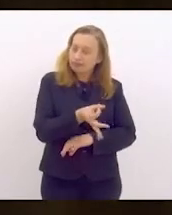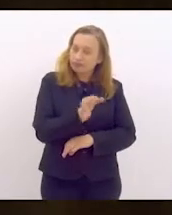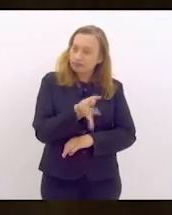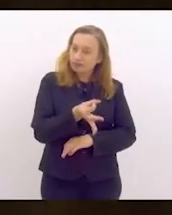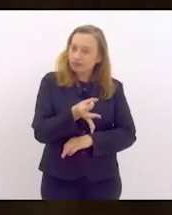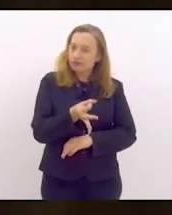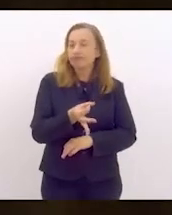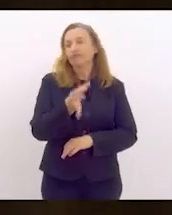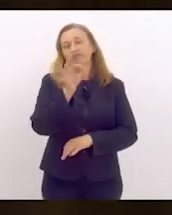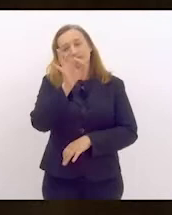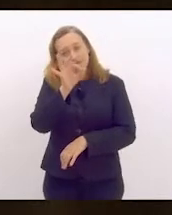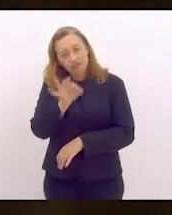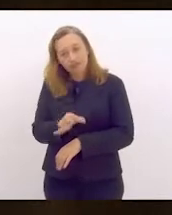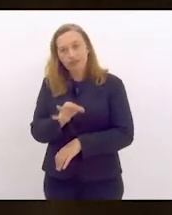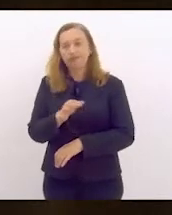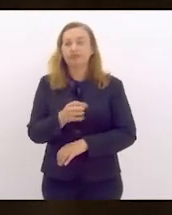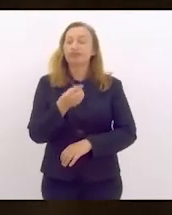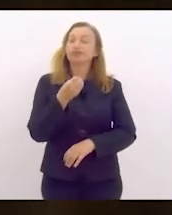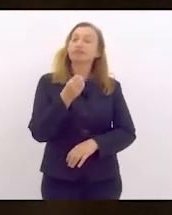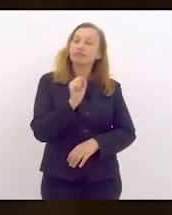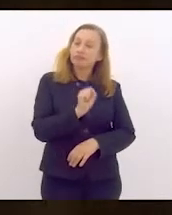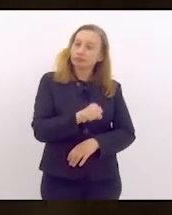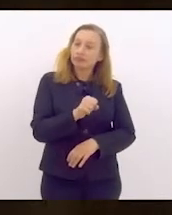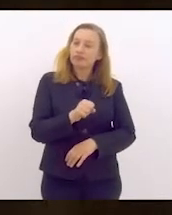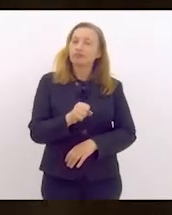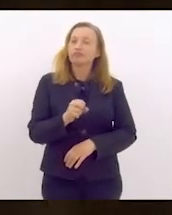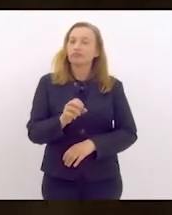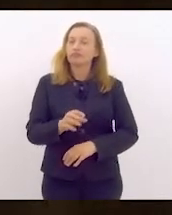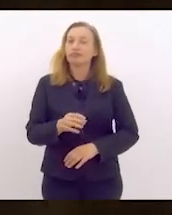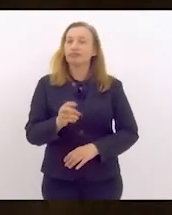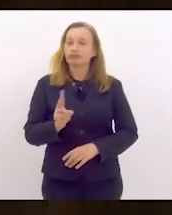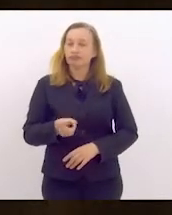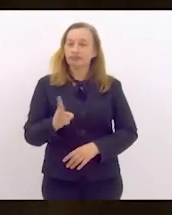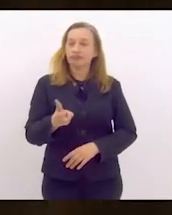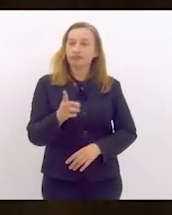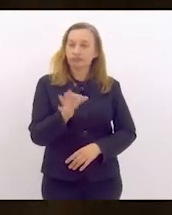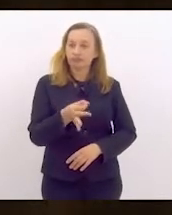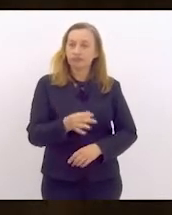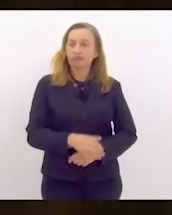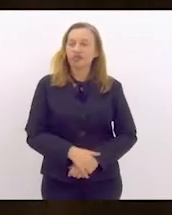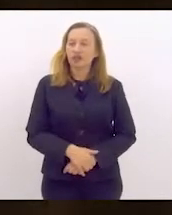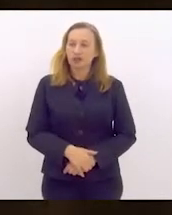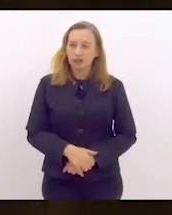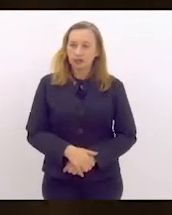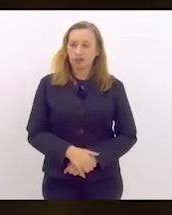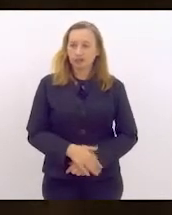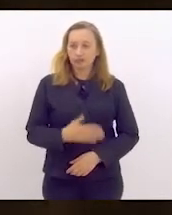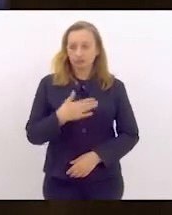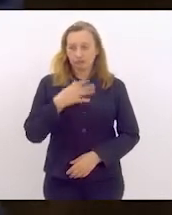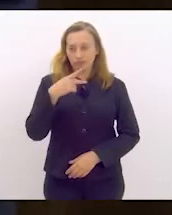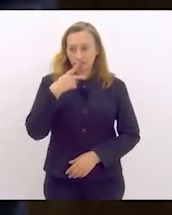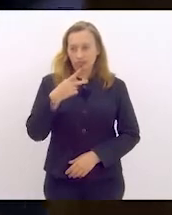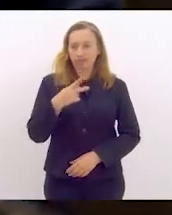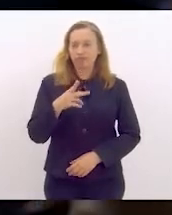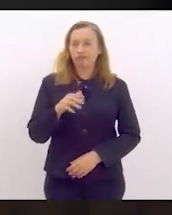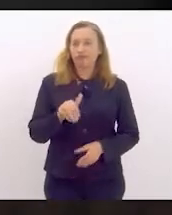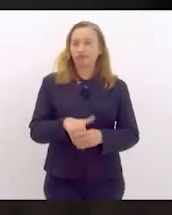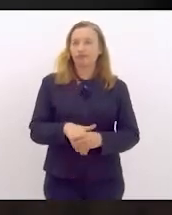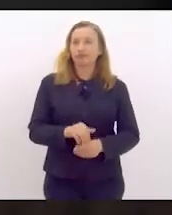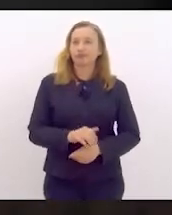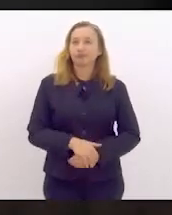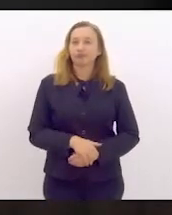dar certo e deu ali. Continua dando. Era isso a minha declaração de voto.